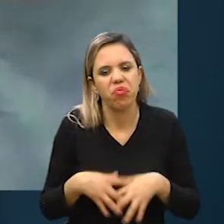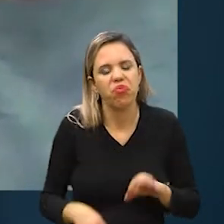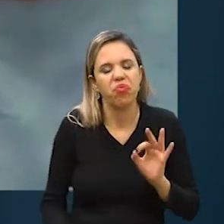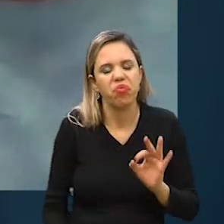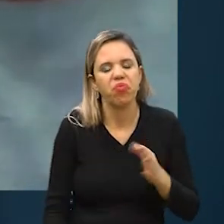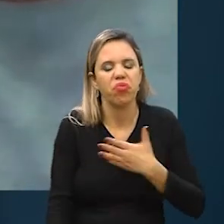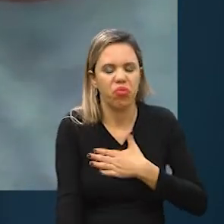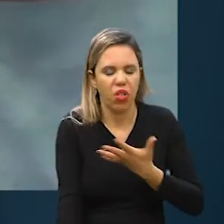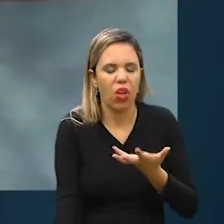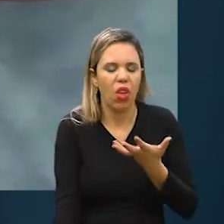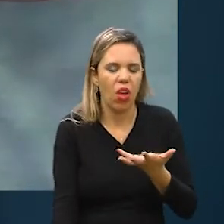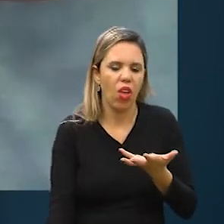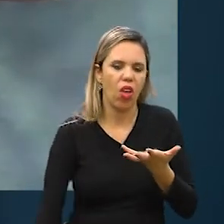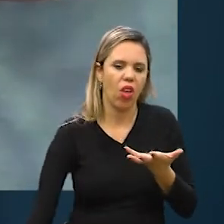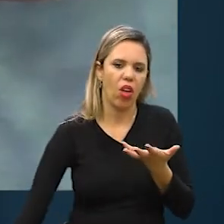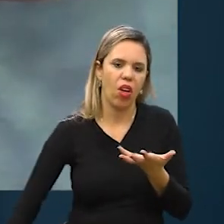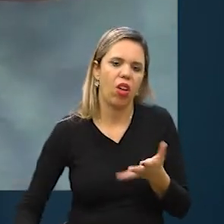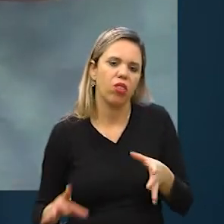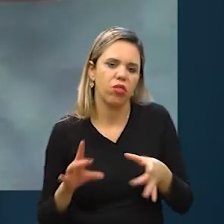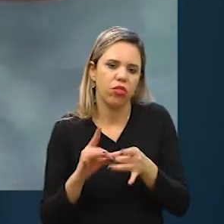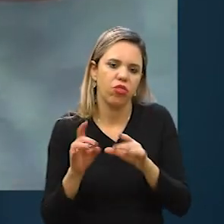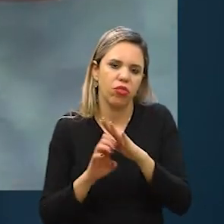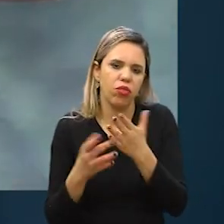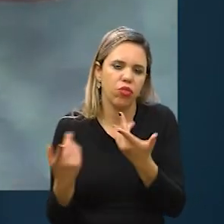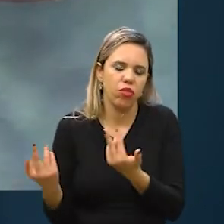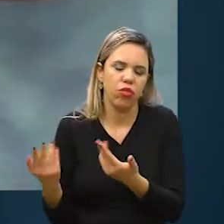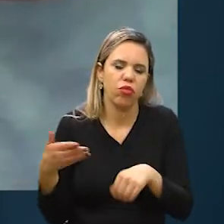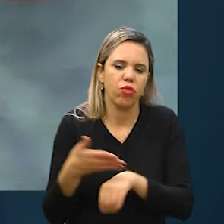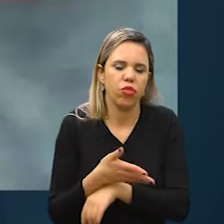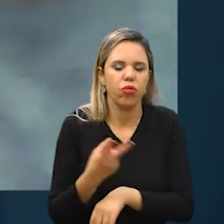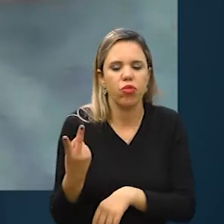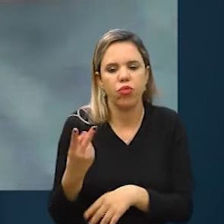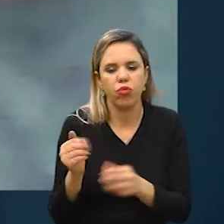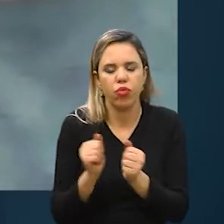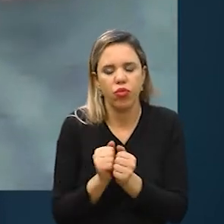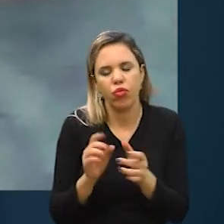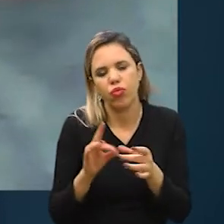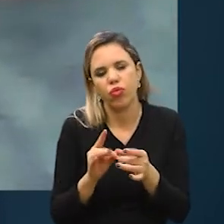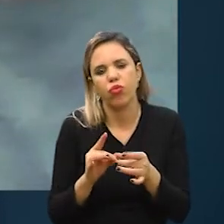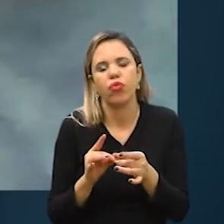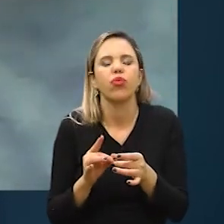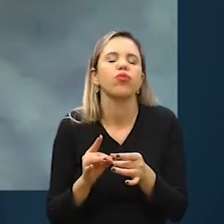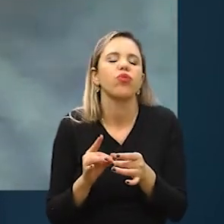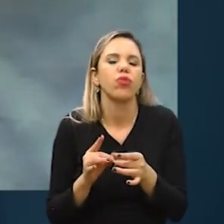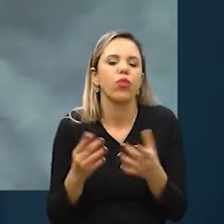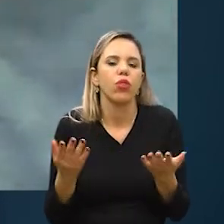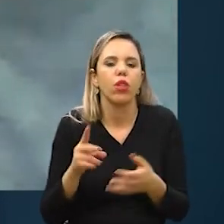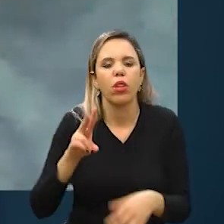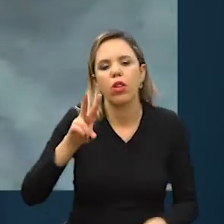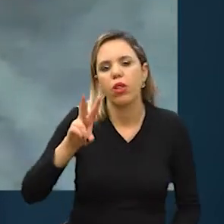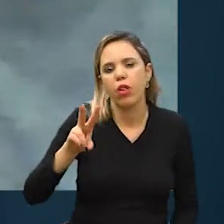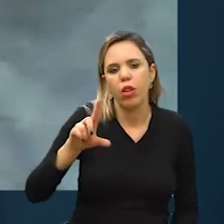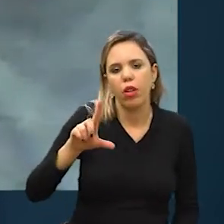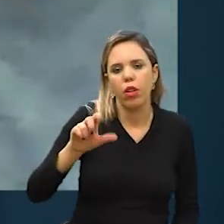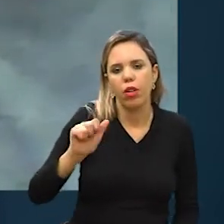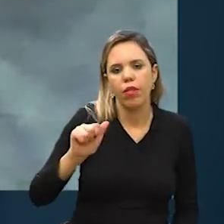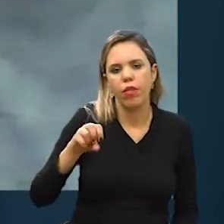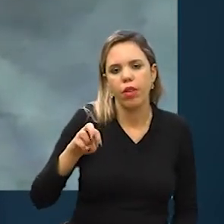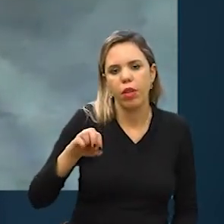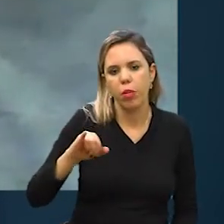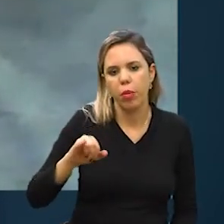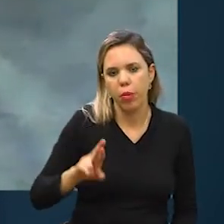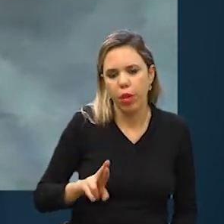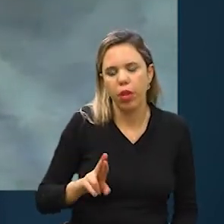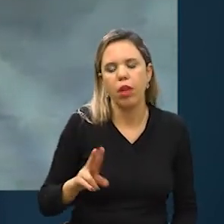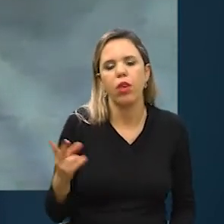funciona e eu estou disposta a ter a sua sócia. E foi aí que ela entrou de sócia comigo e com o Vlamir, que hoje é o meu sócio na